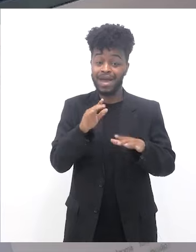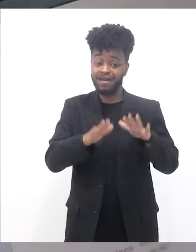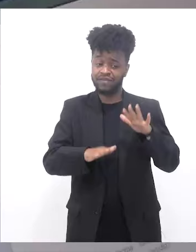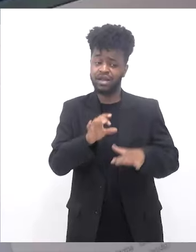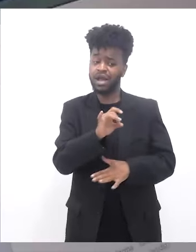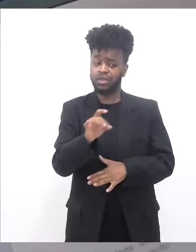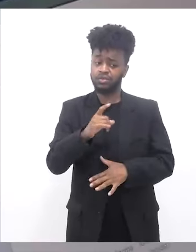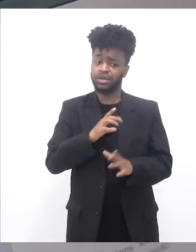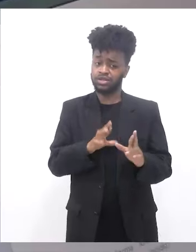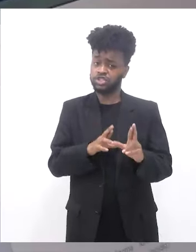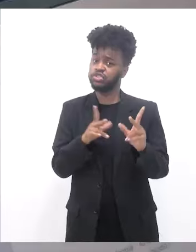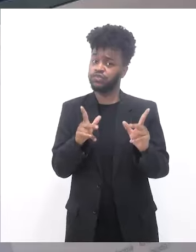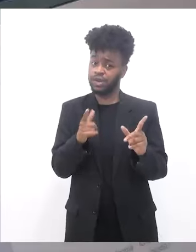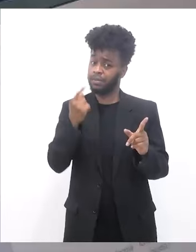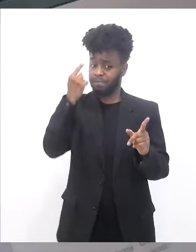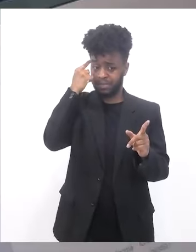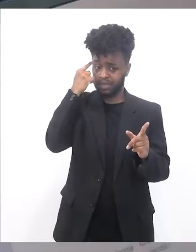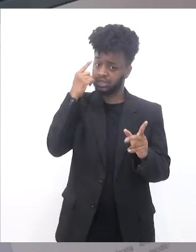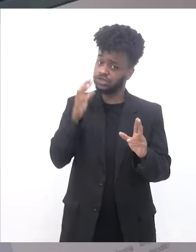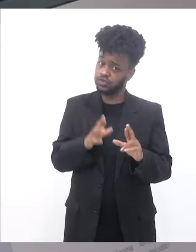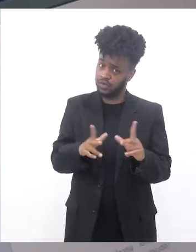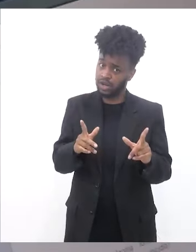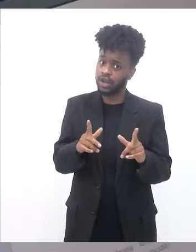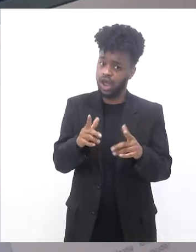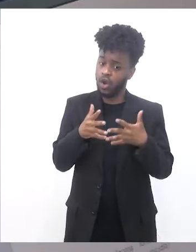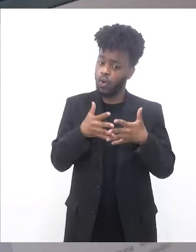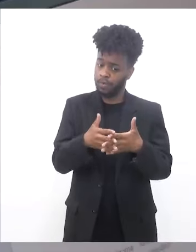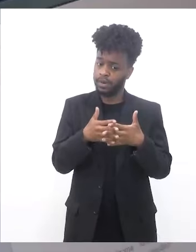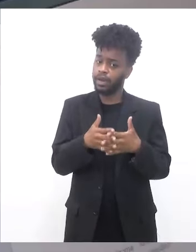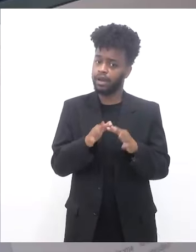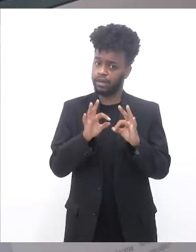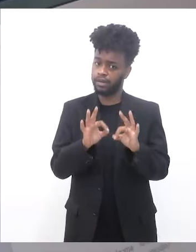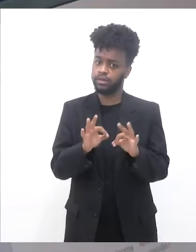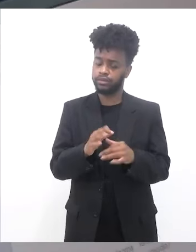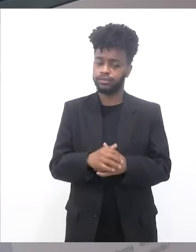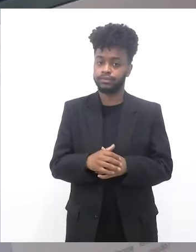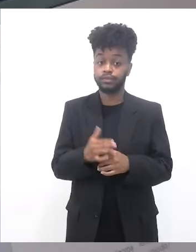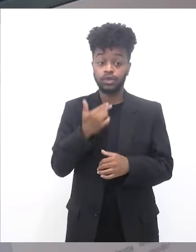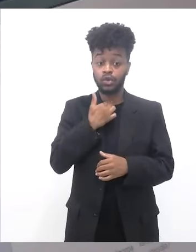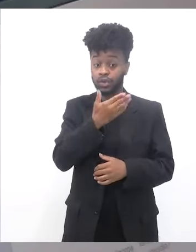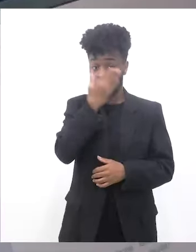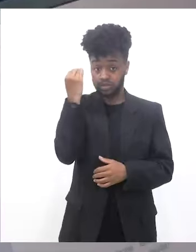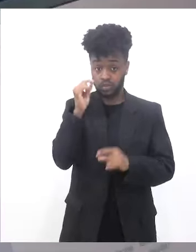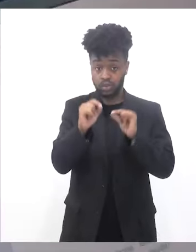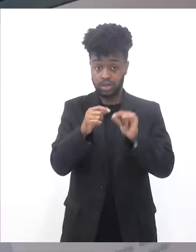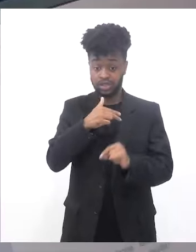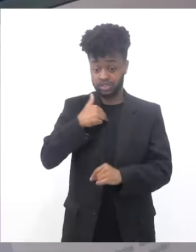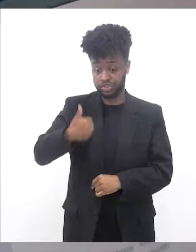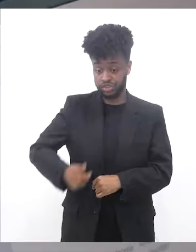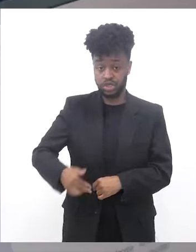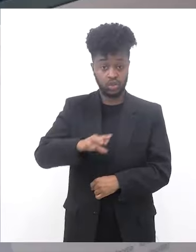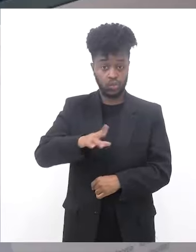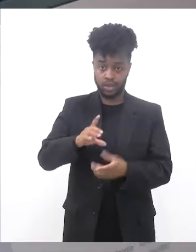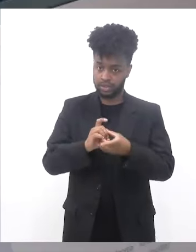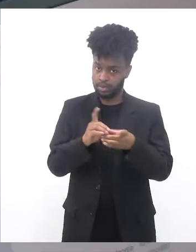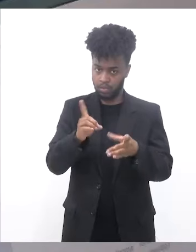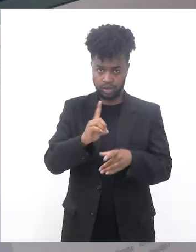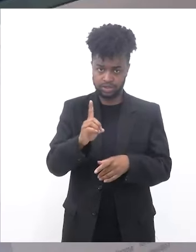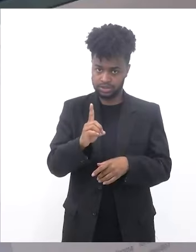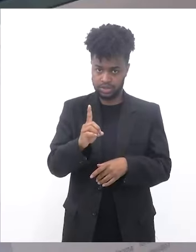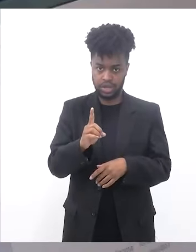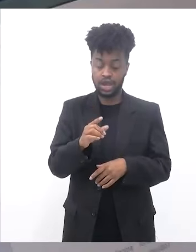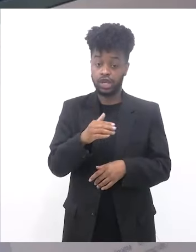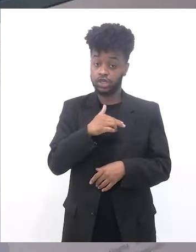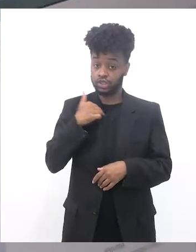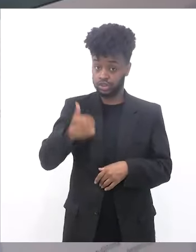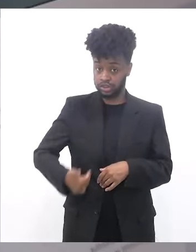mas bom senso, cada um tem o seu, né? É complicado, é complicado. A gente não pode esquecer que a China não é uma democracia, não é um Estado de